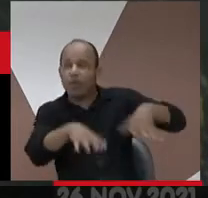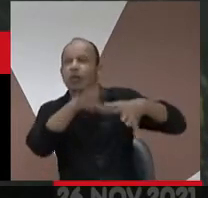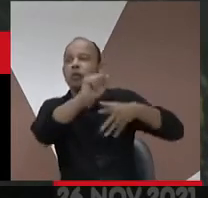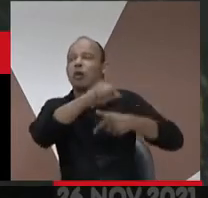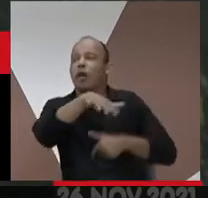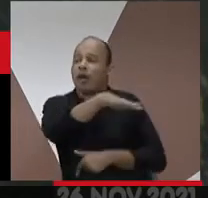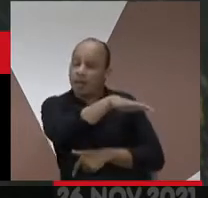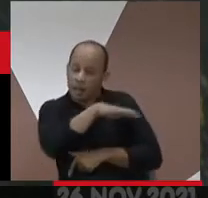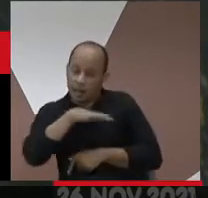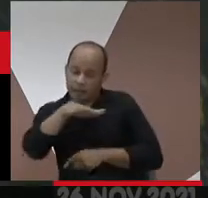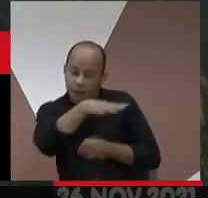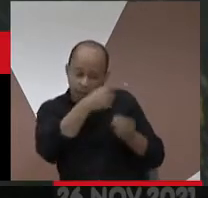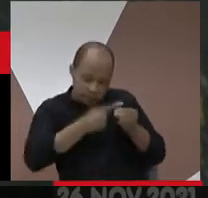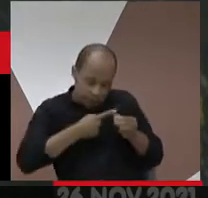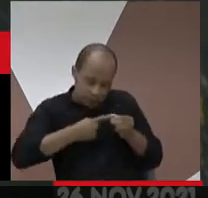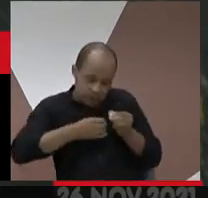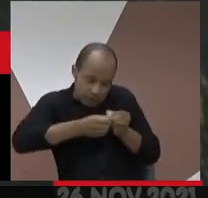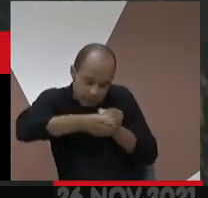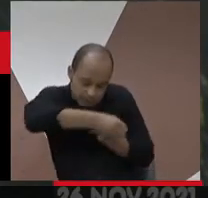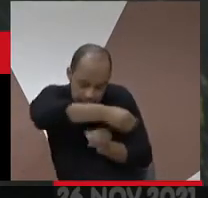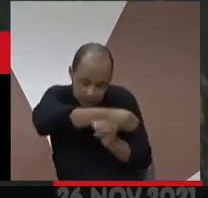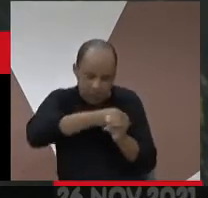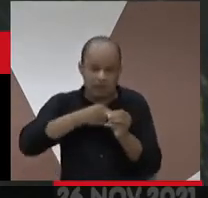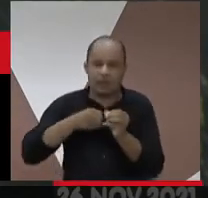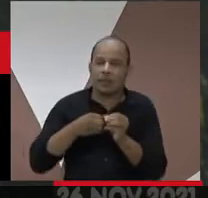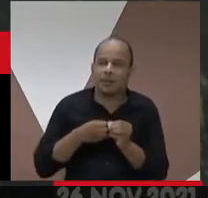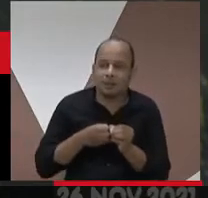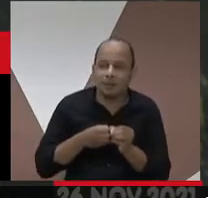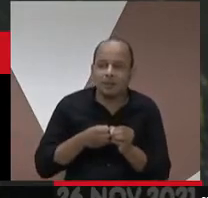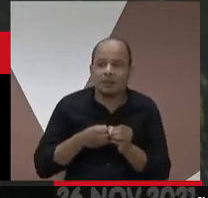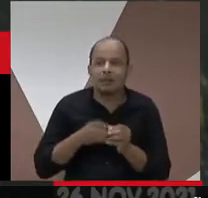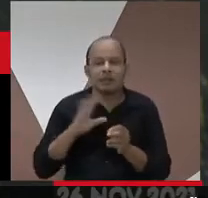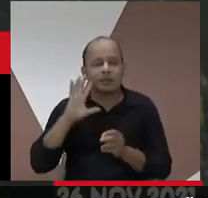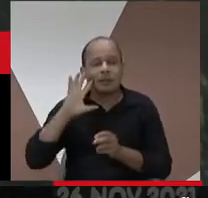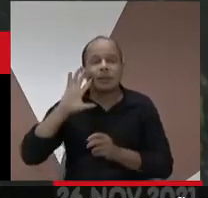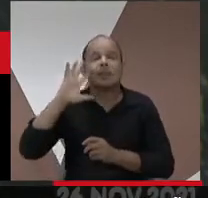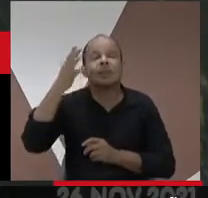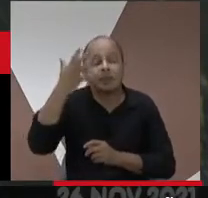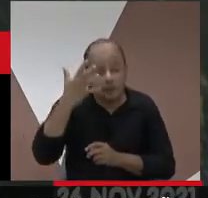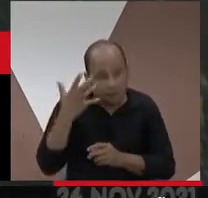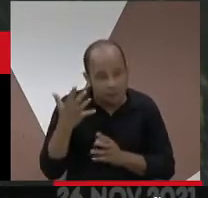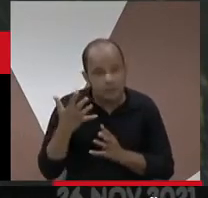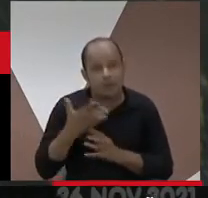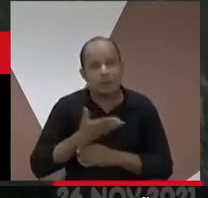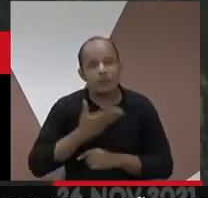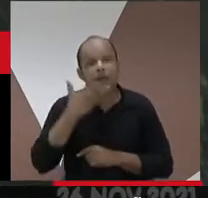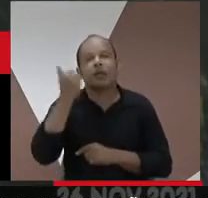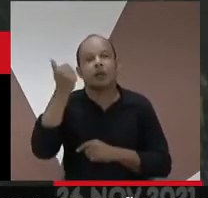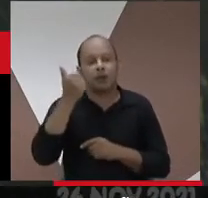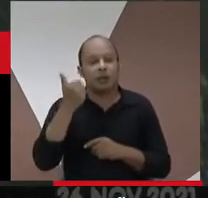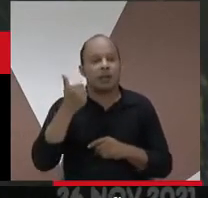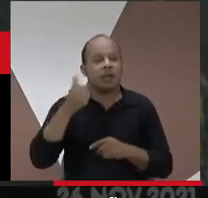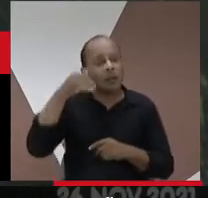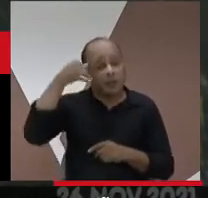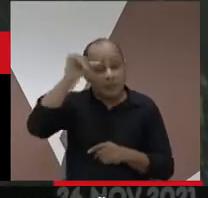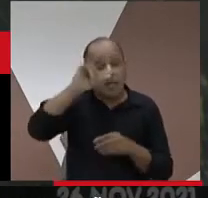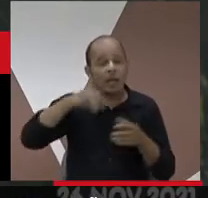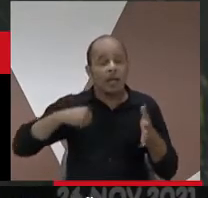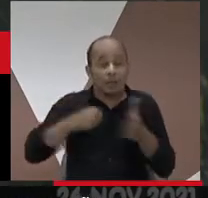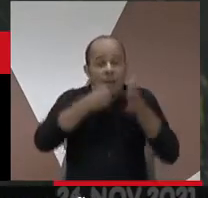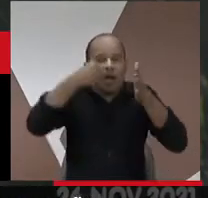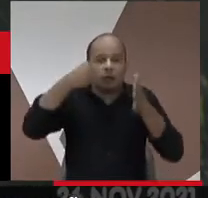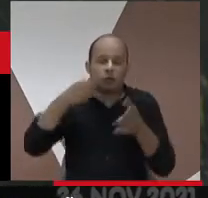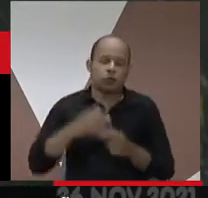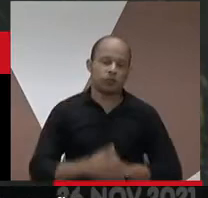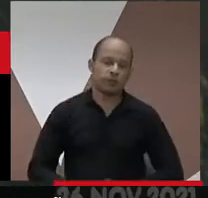metropolitana, que a gente tenha soluções de trem, que não impacte a sociedade, igual o Frei Givander está falando, mas que tenha um rodoanel